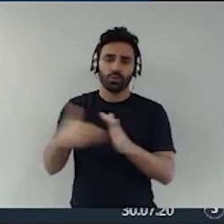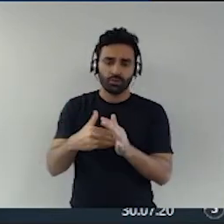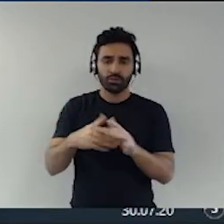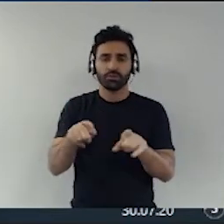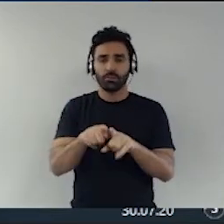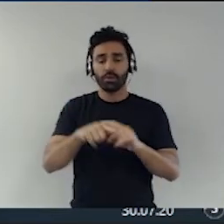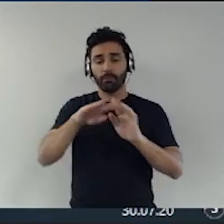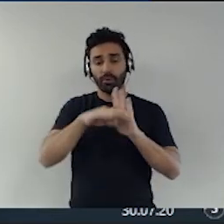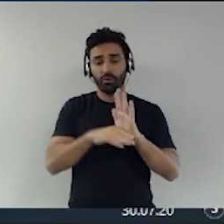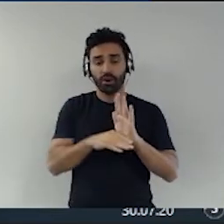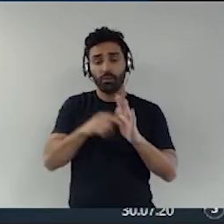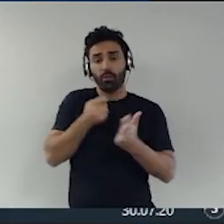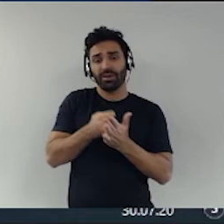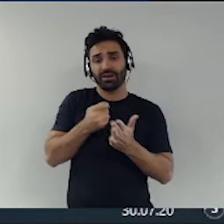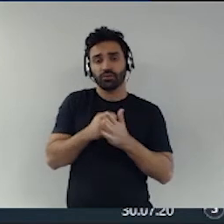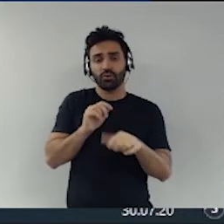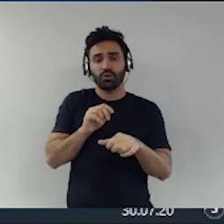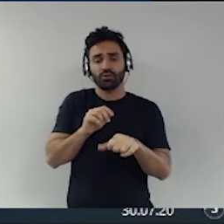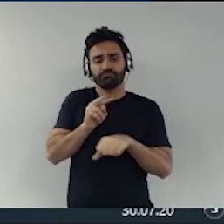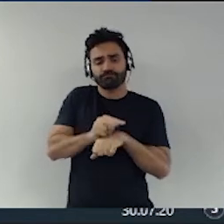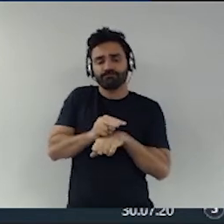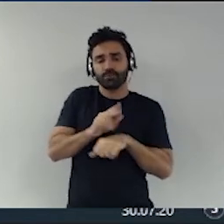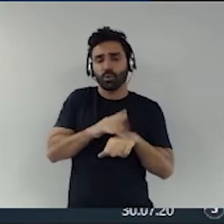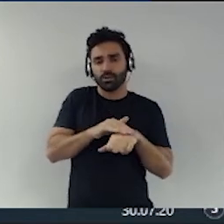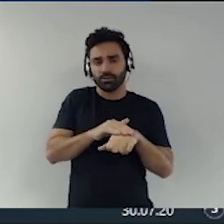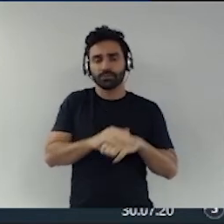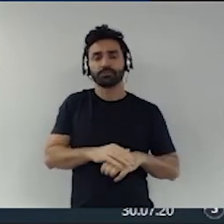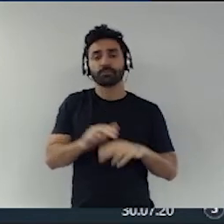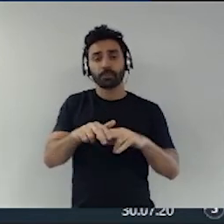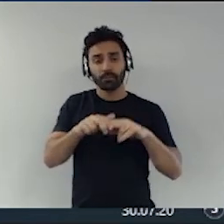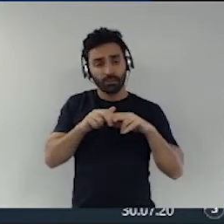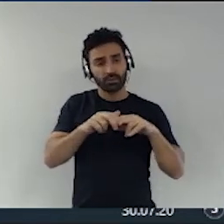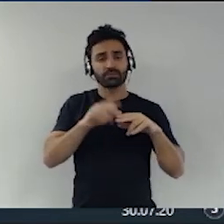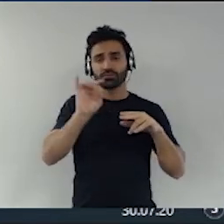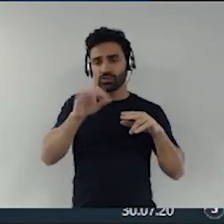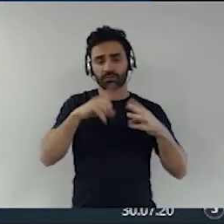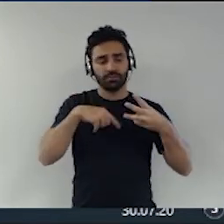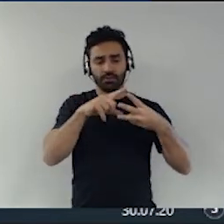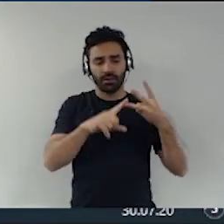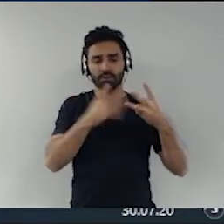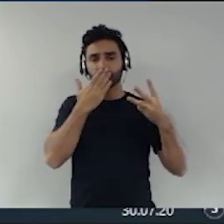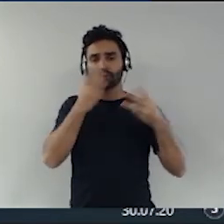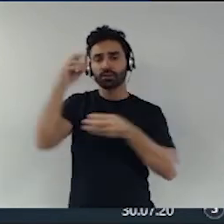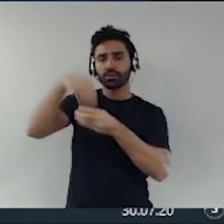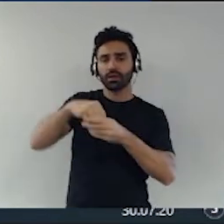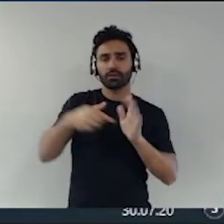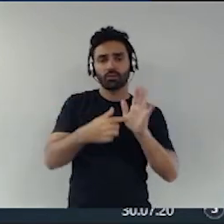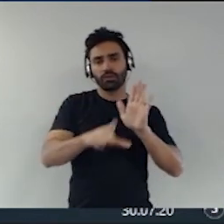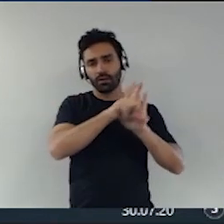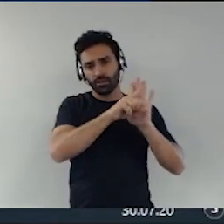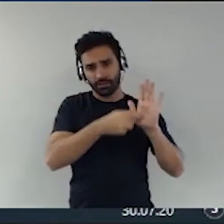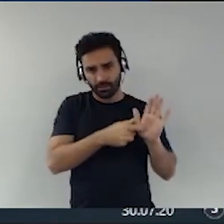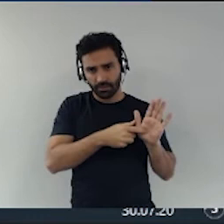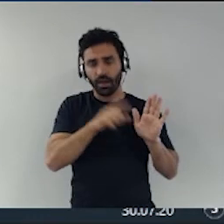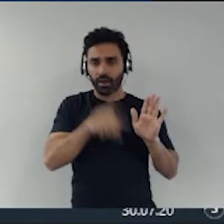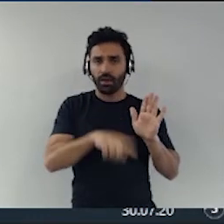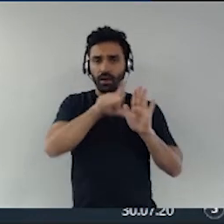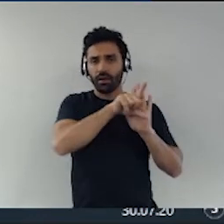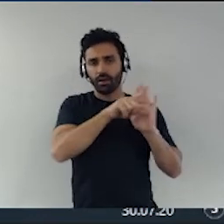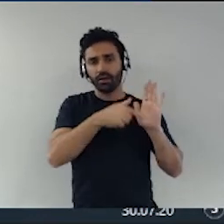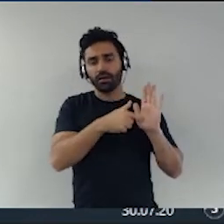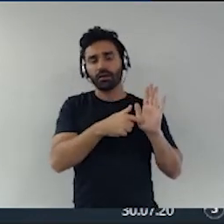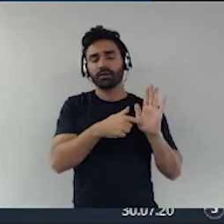na dimensão das normas infraconstitucionais, essa era a lei básica que existia. Era a lei que regulava e que